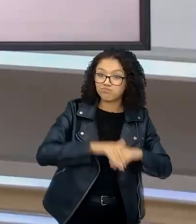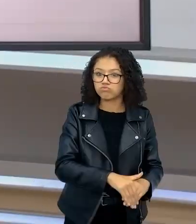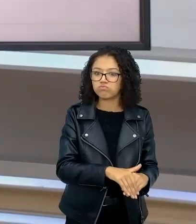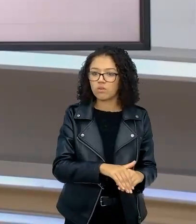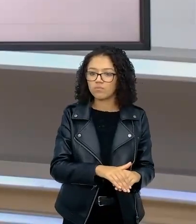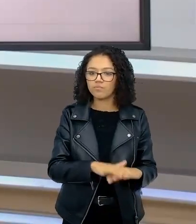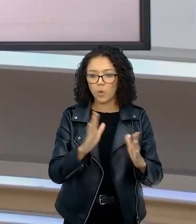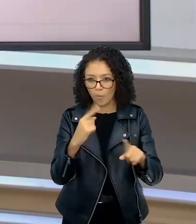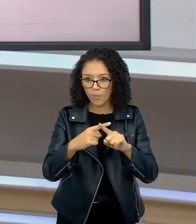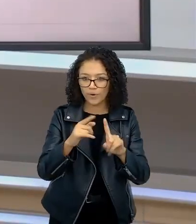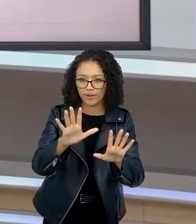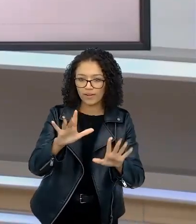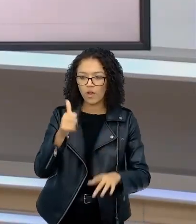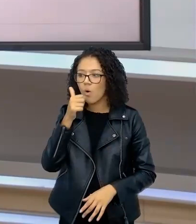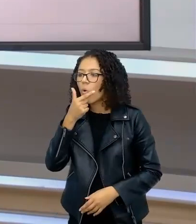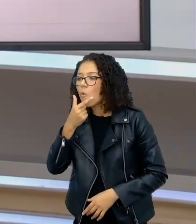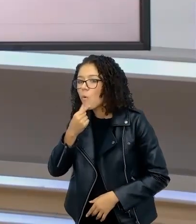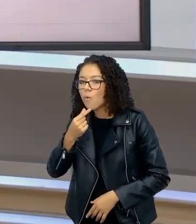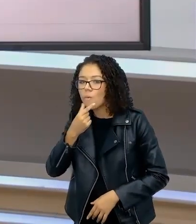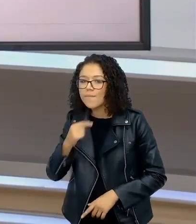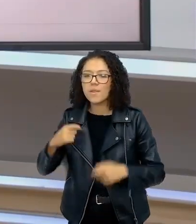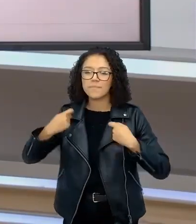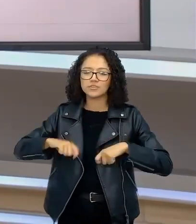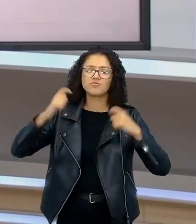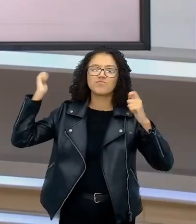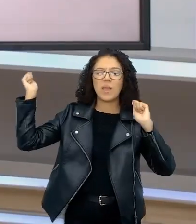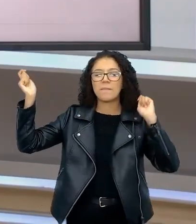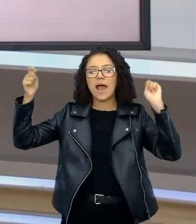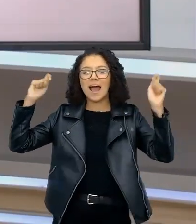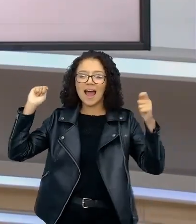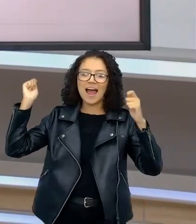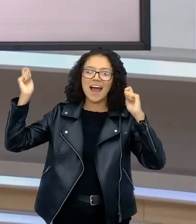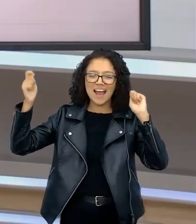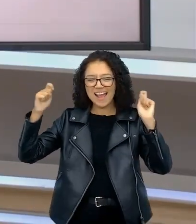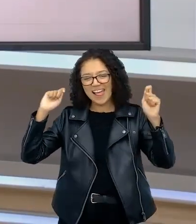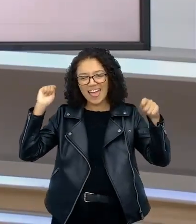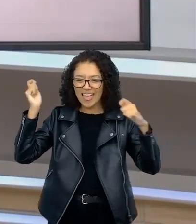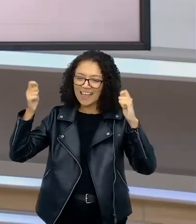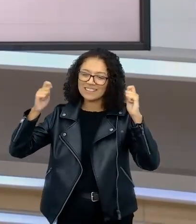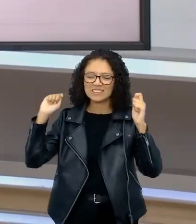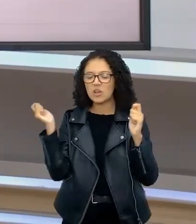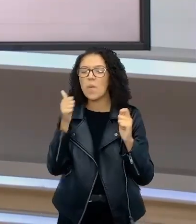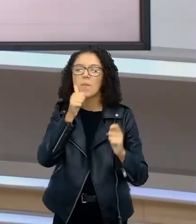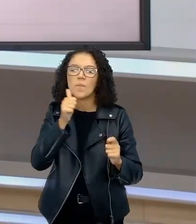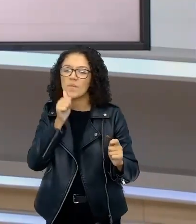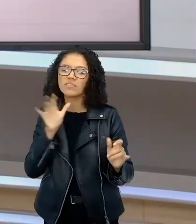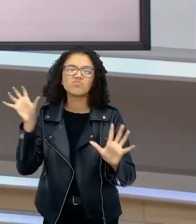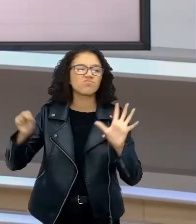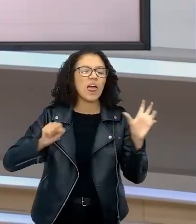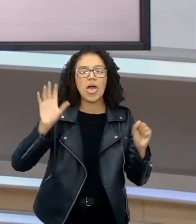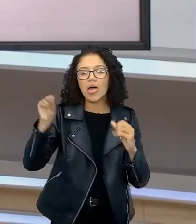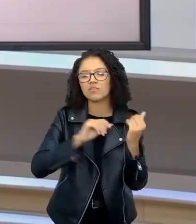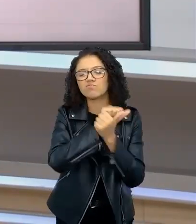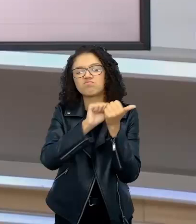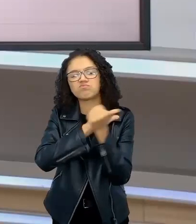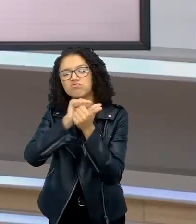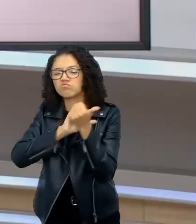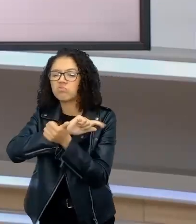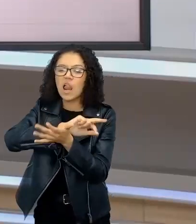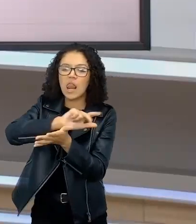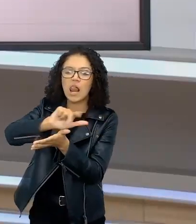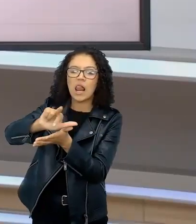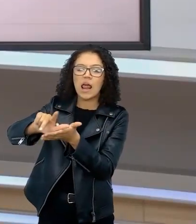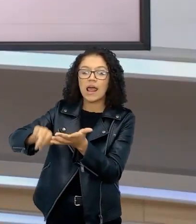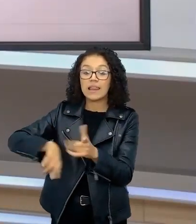menino aprende que ele tem que ir para a balada e pegar várias mulheres e depois sair por aí falando coisas sobre o